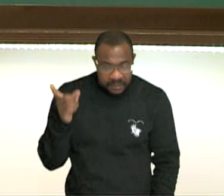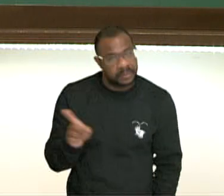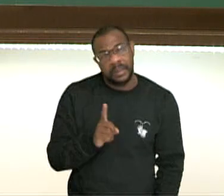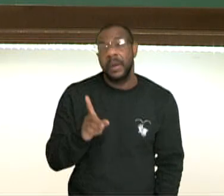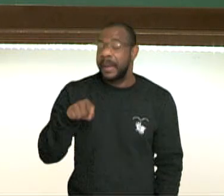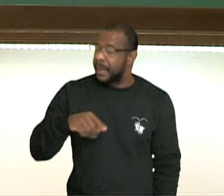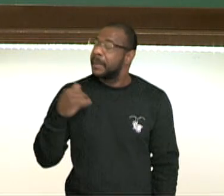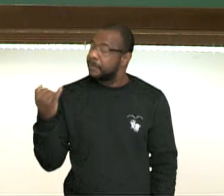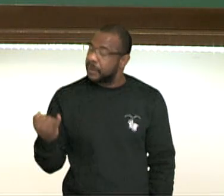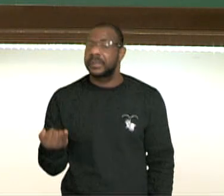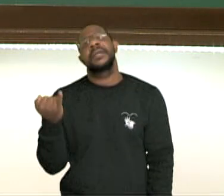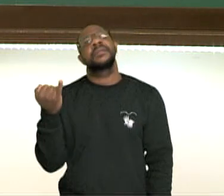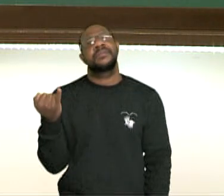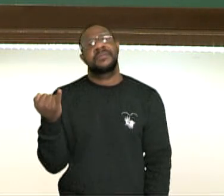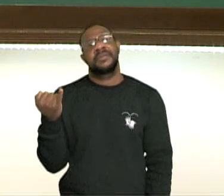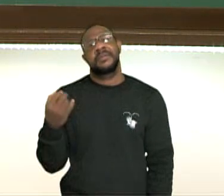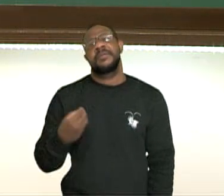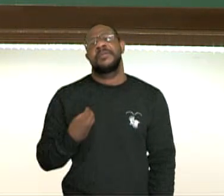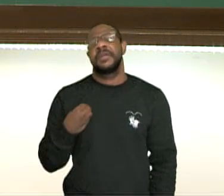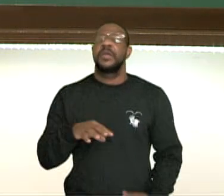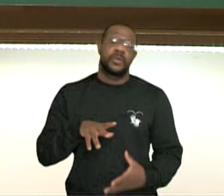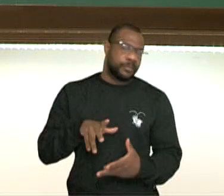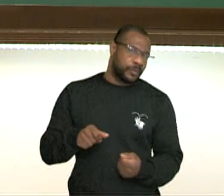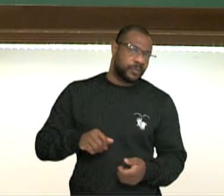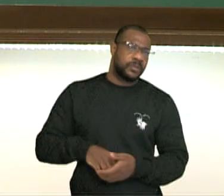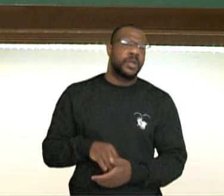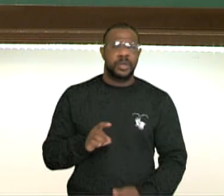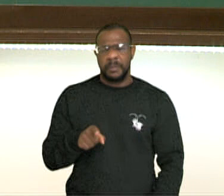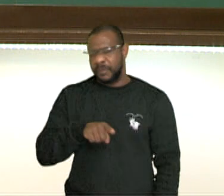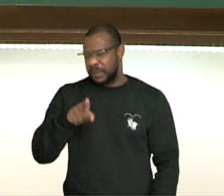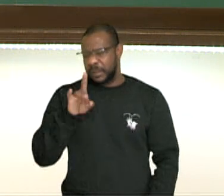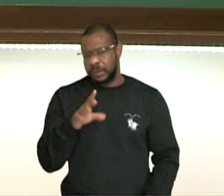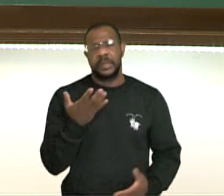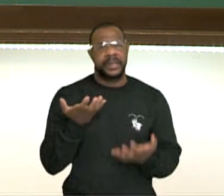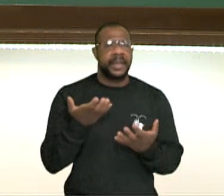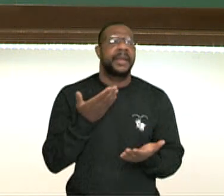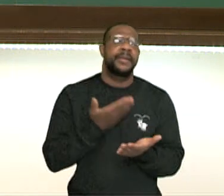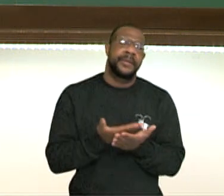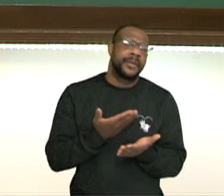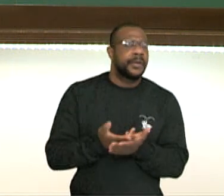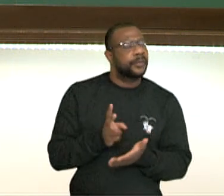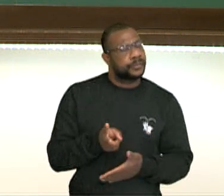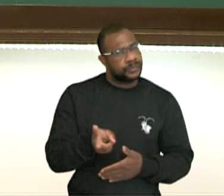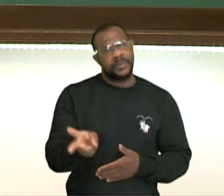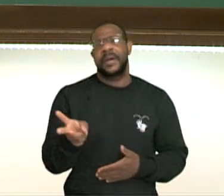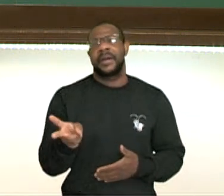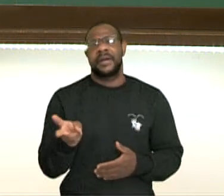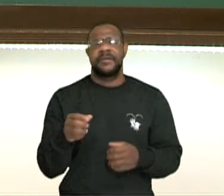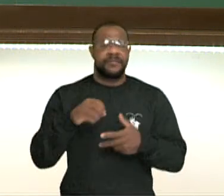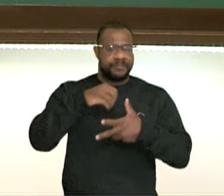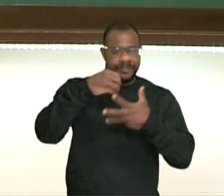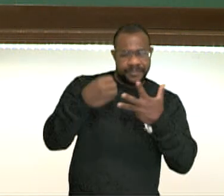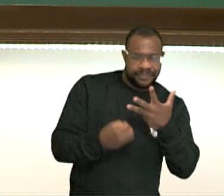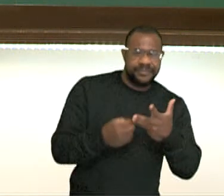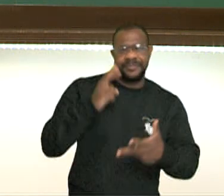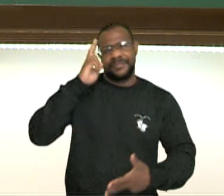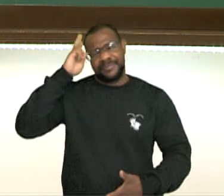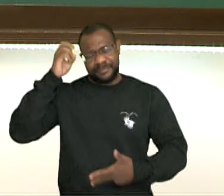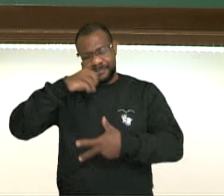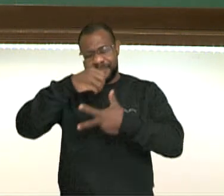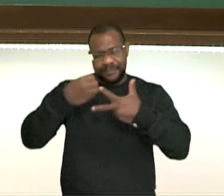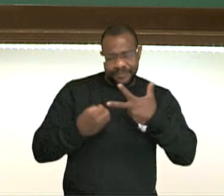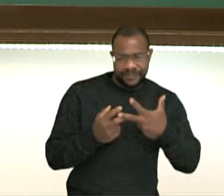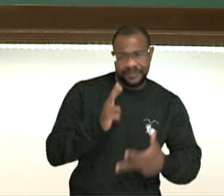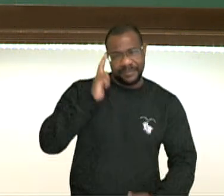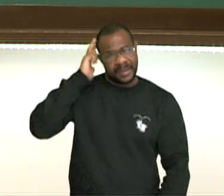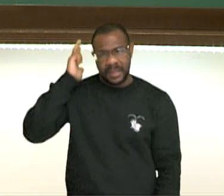extremamente importante para viver no mundo. Não é só para você que quer continuar os seus estudos, fazer Enem, vestibular. É para viver